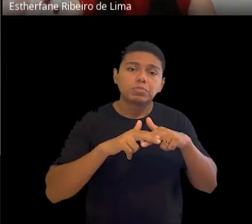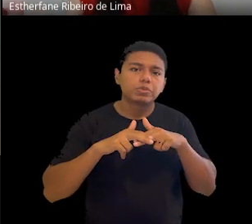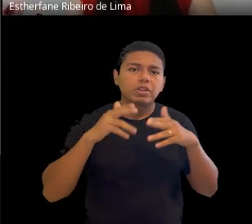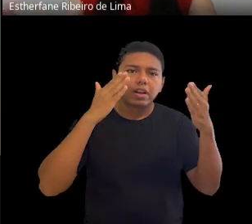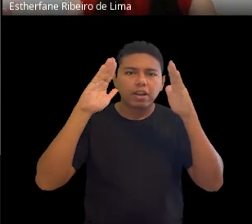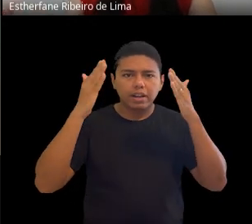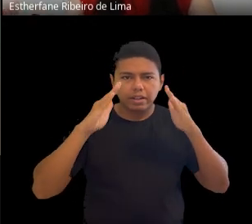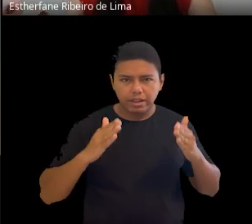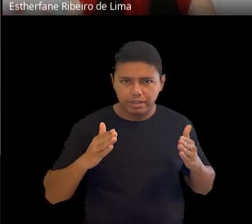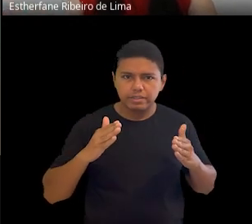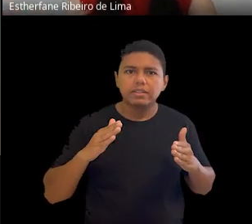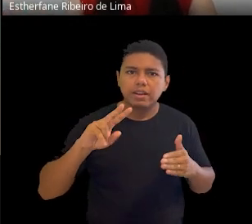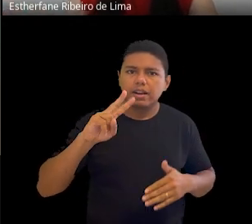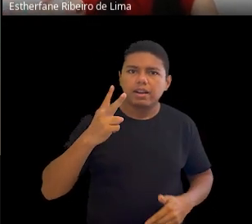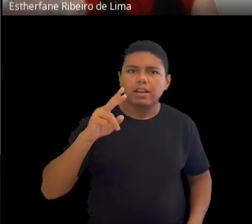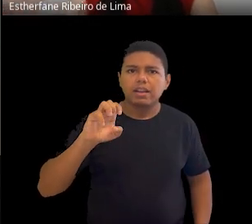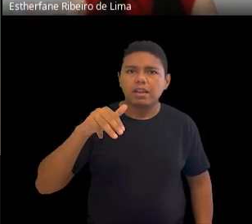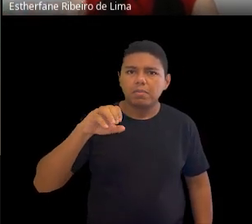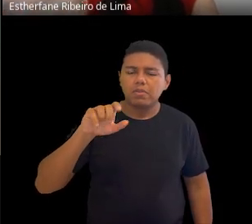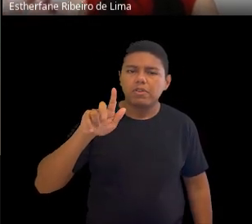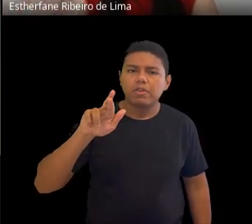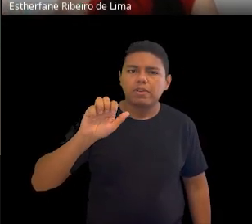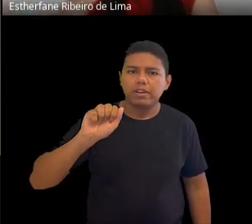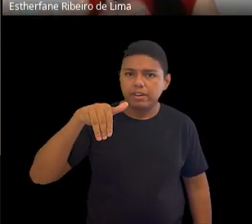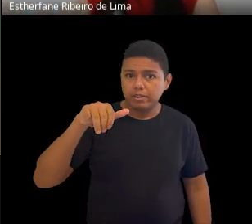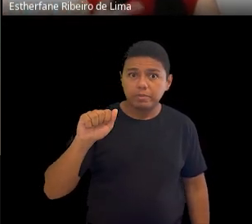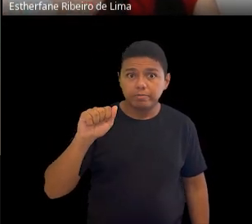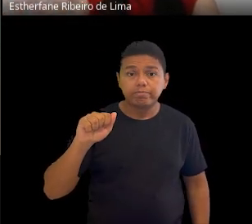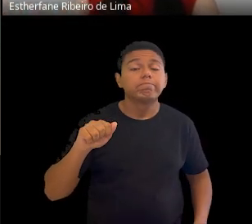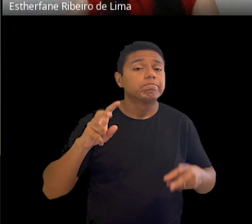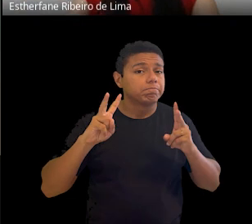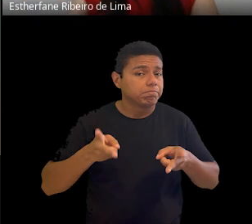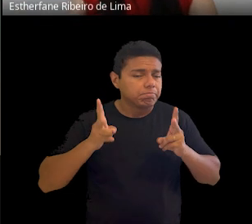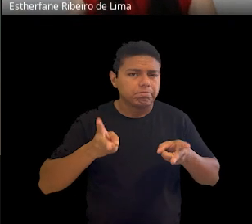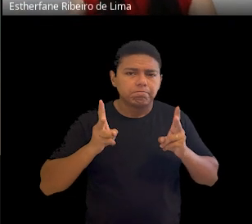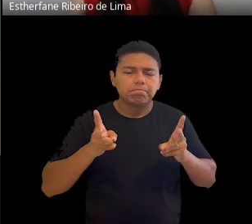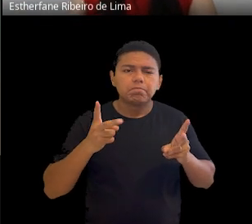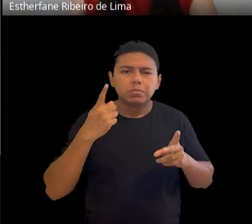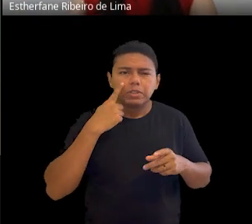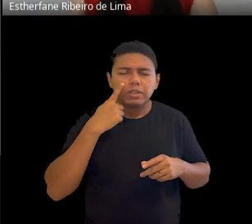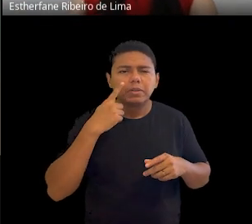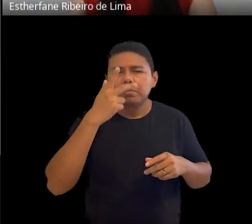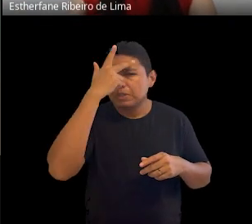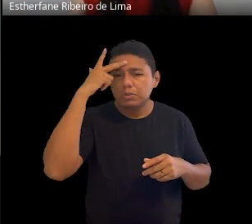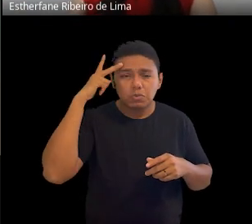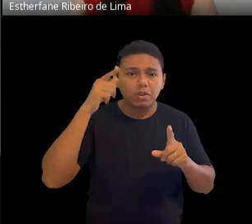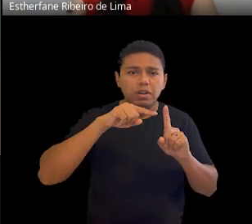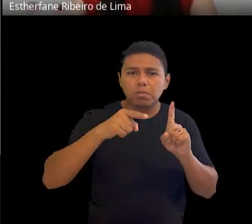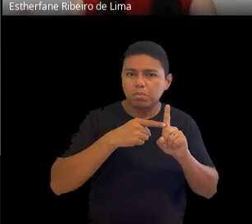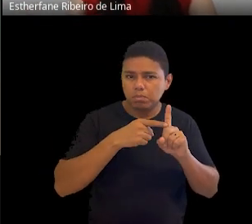quando analisamos o hemograma, a hemoglobina ela sempre terá um valor menor do que estamos habituados em uma